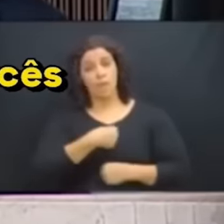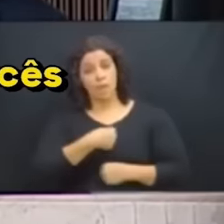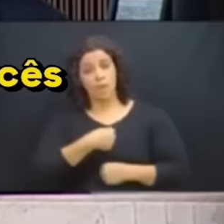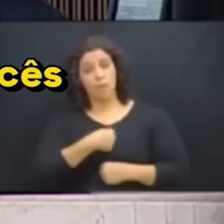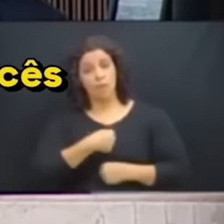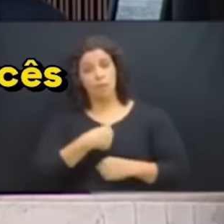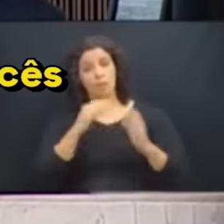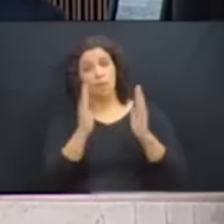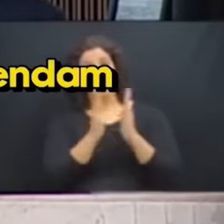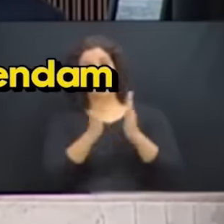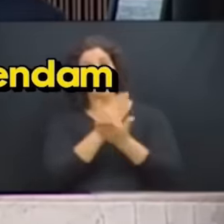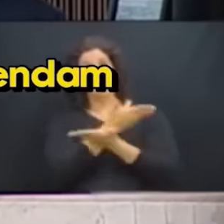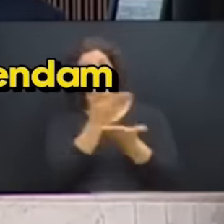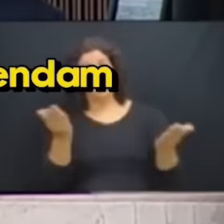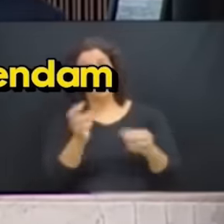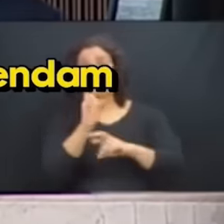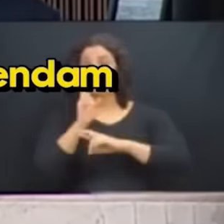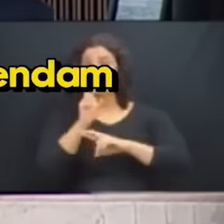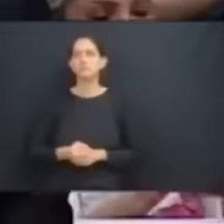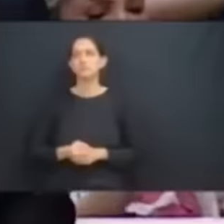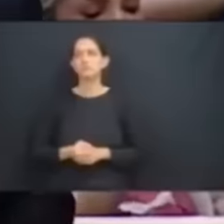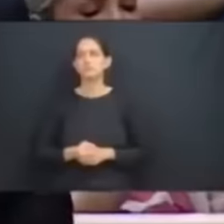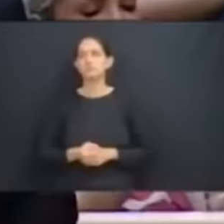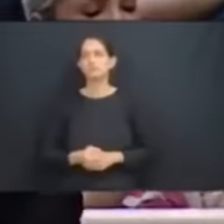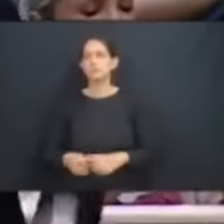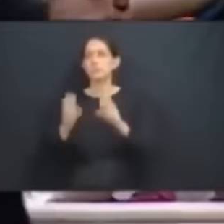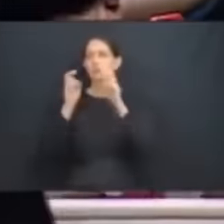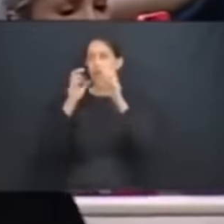eu oro por vocês. Espero que se arrependam.